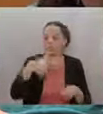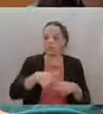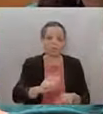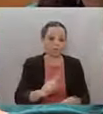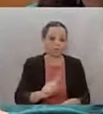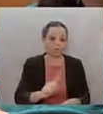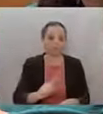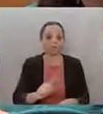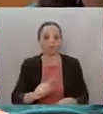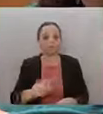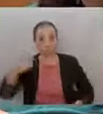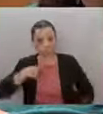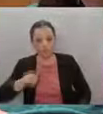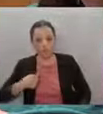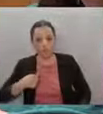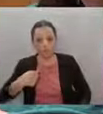Fez de mim. Fez de mim.